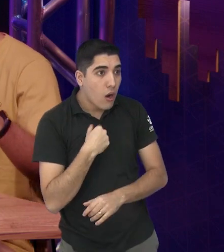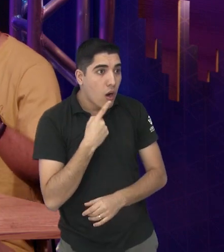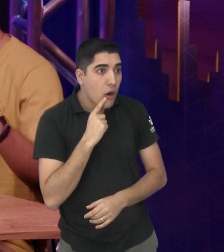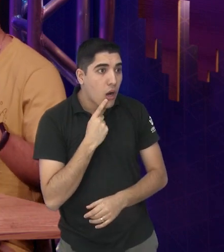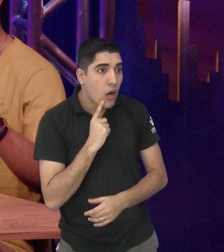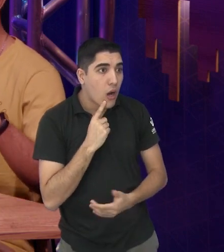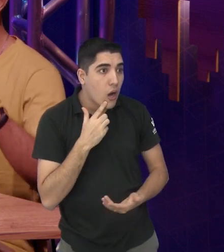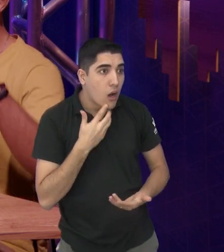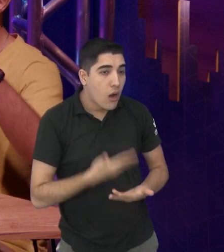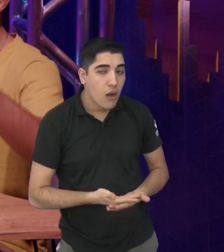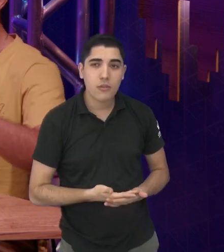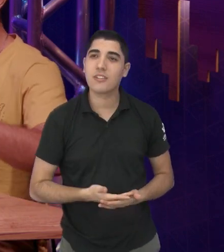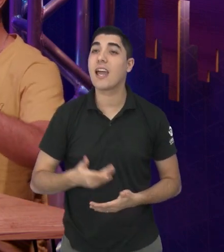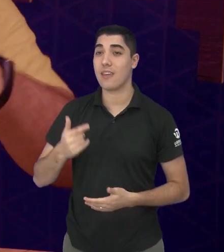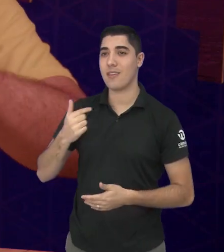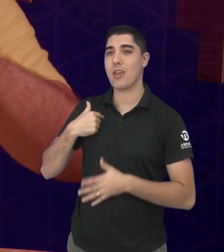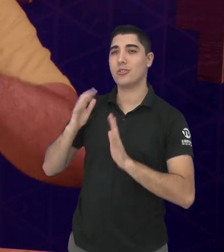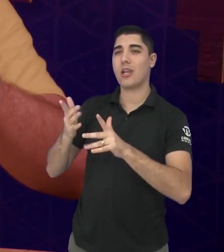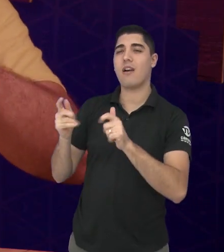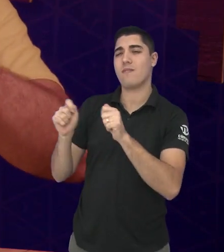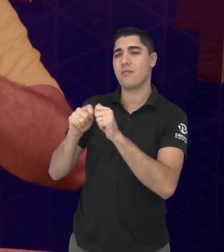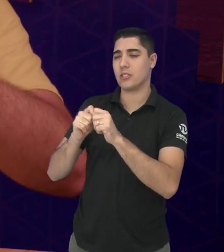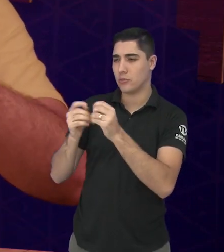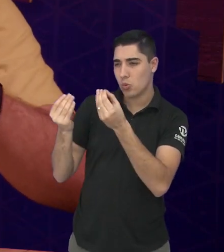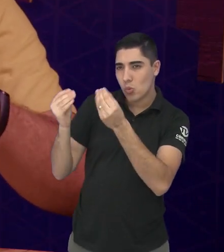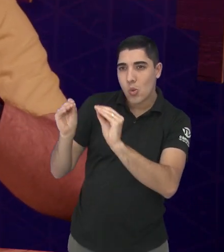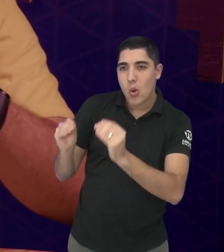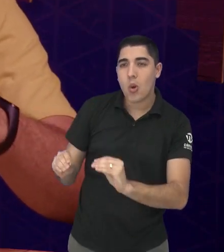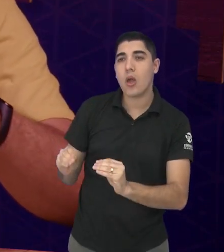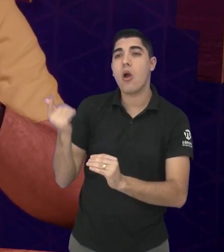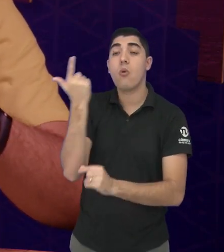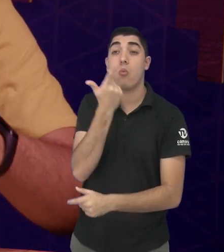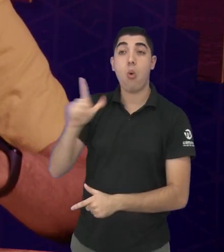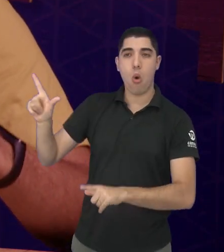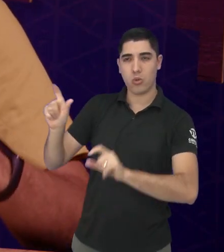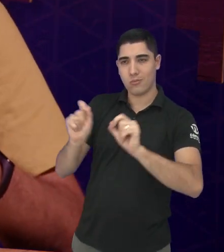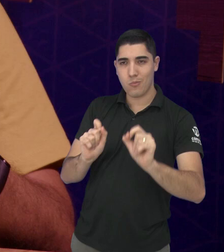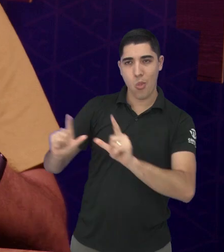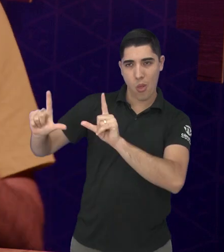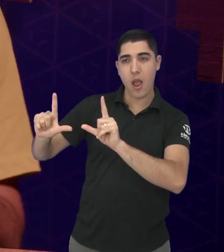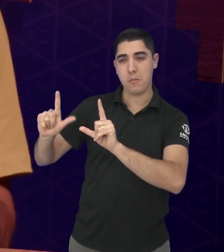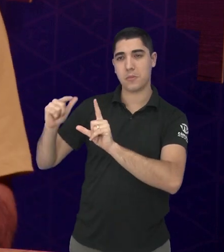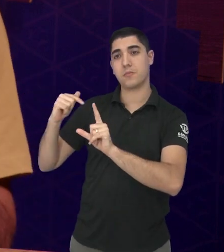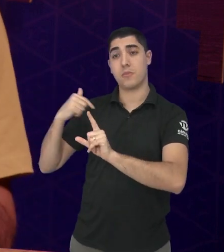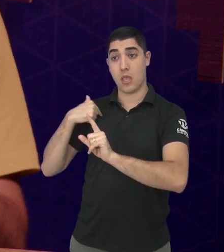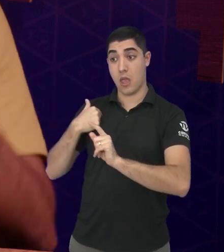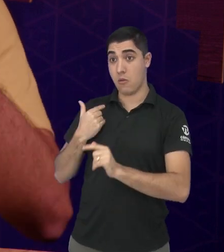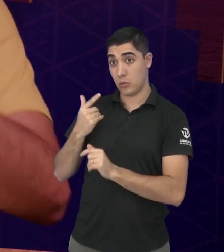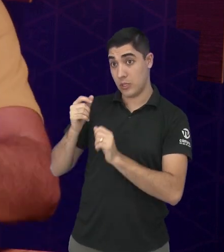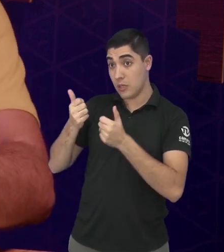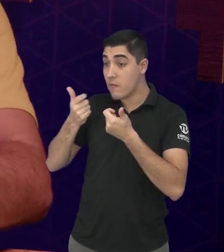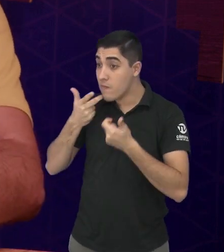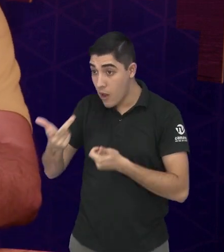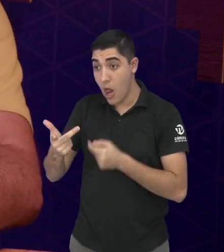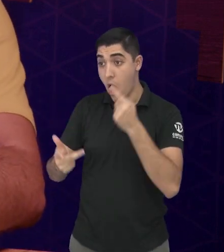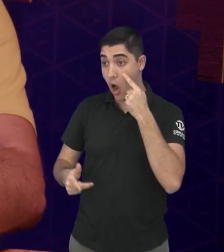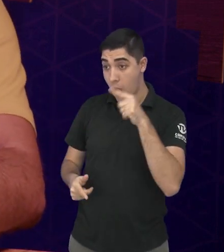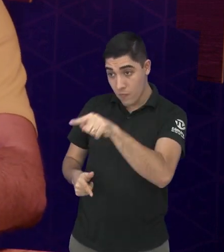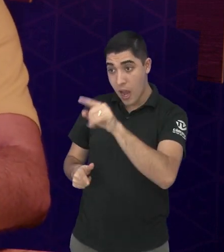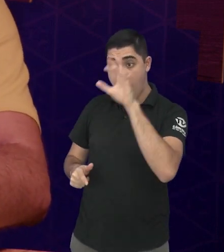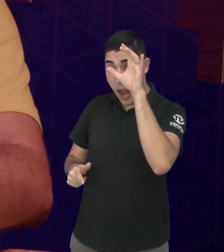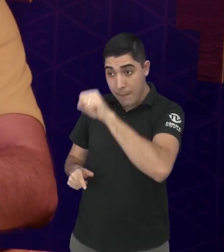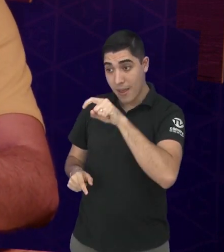coloquei uma escalada, né, uma introdução de outro programa que a gente fez e falei para ele: aprenda esse